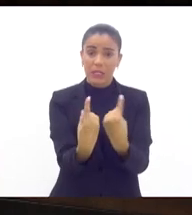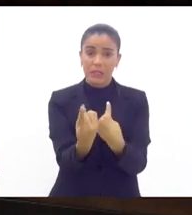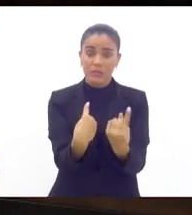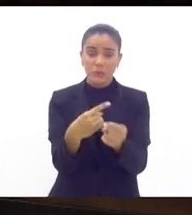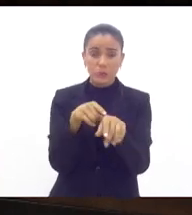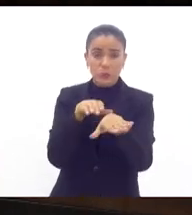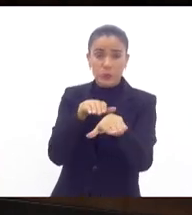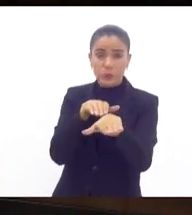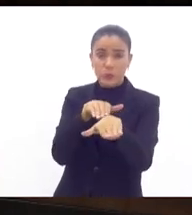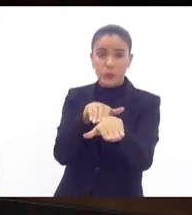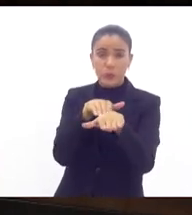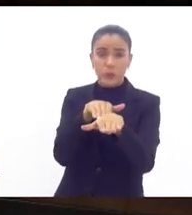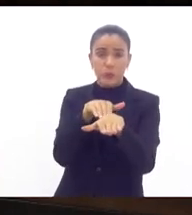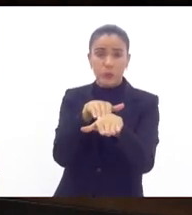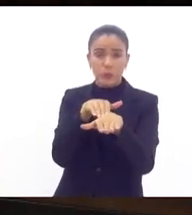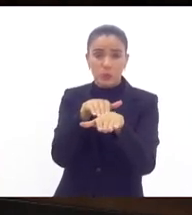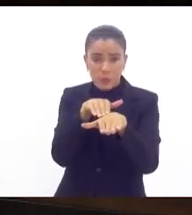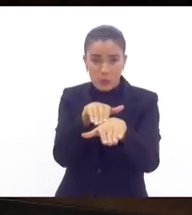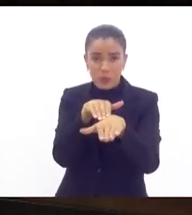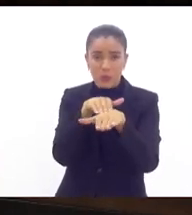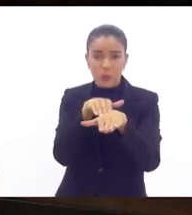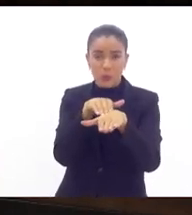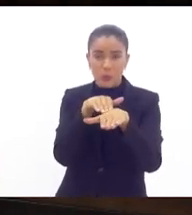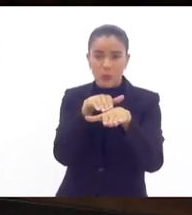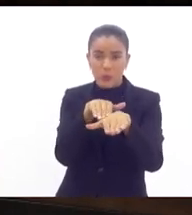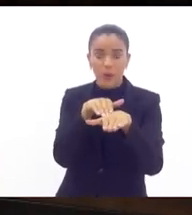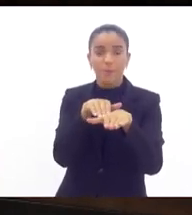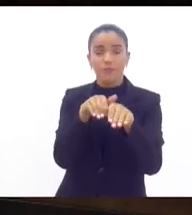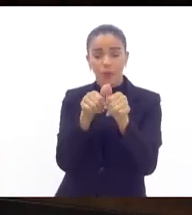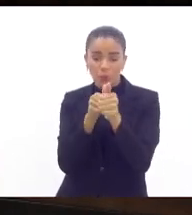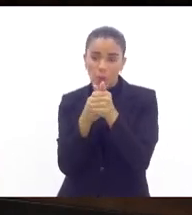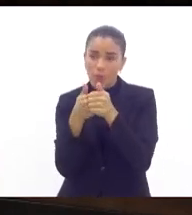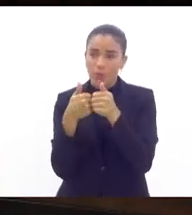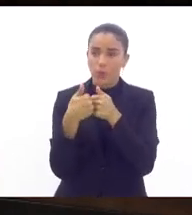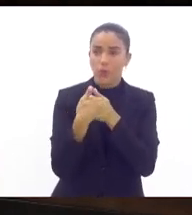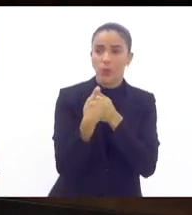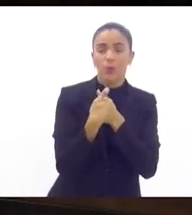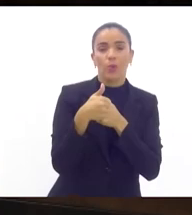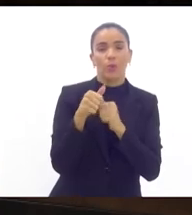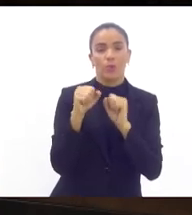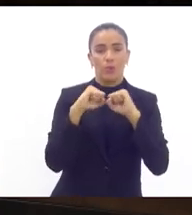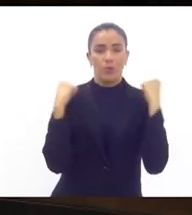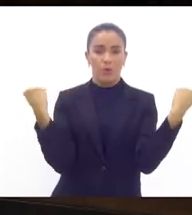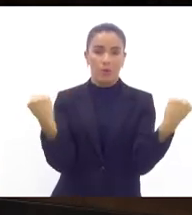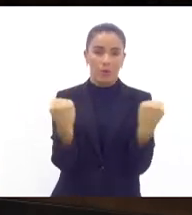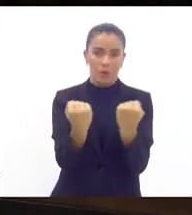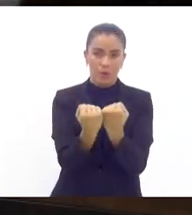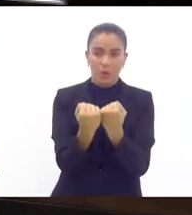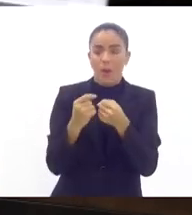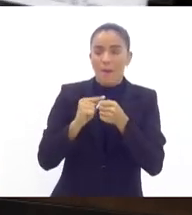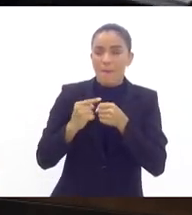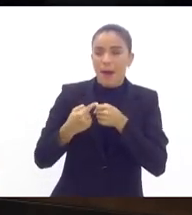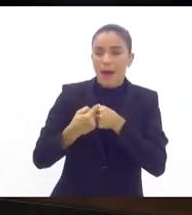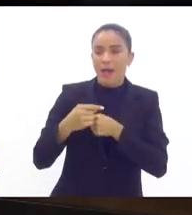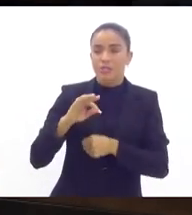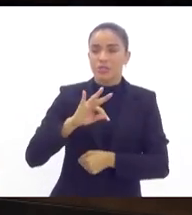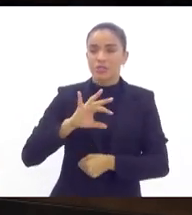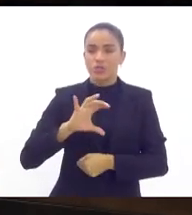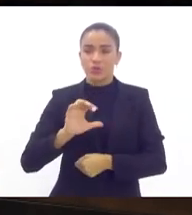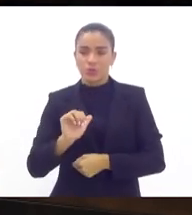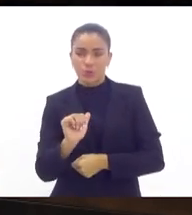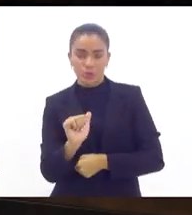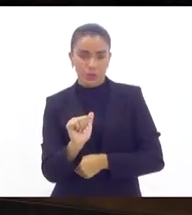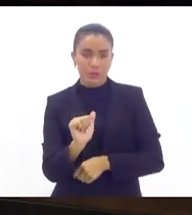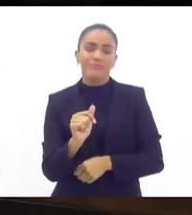implica no trânsito da do entorno do Maracanã para os bairros aí da grande Tijuca então